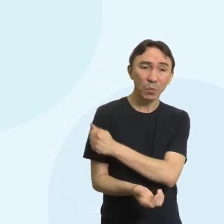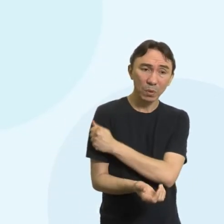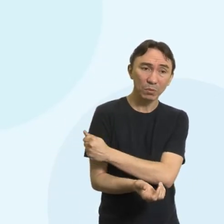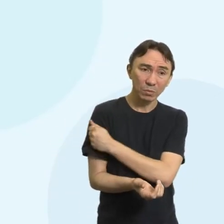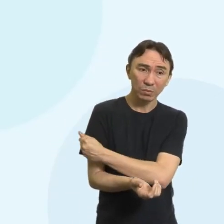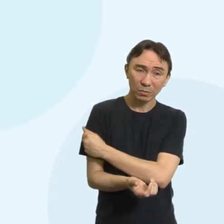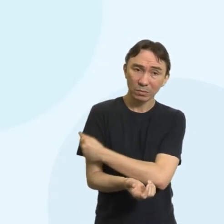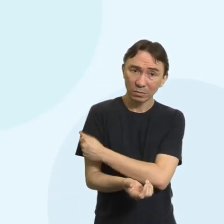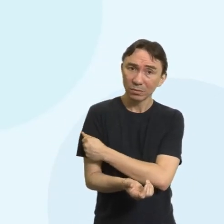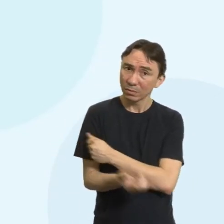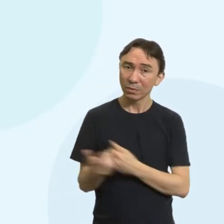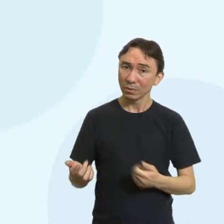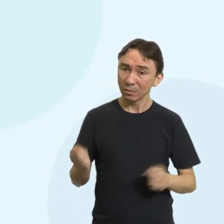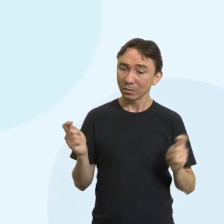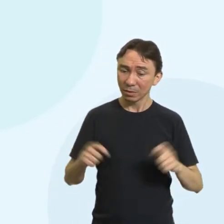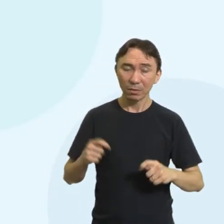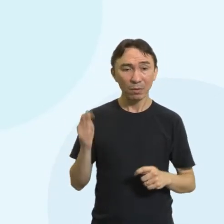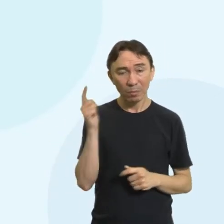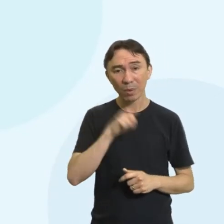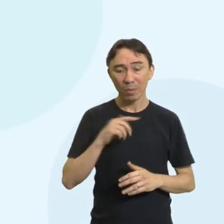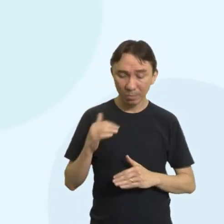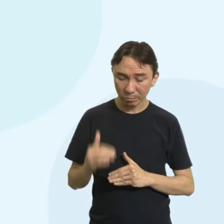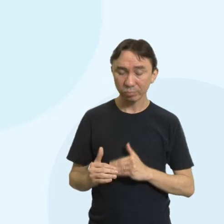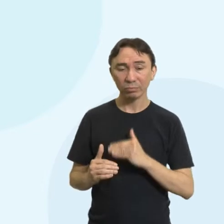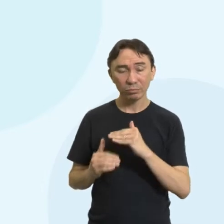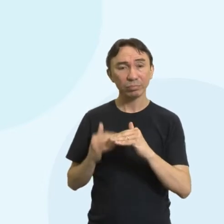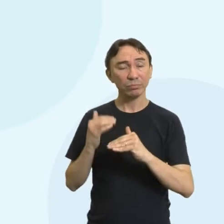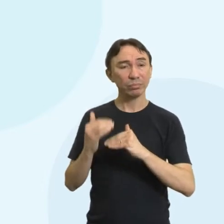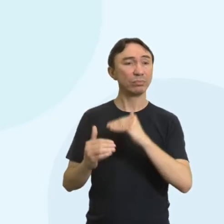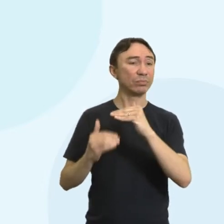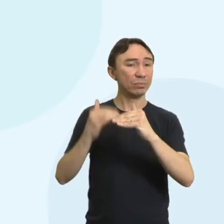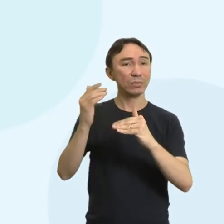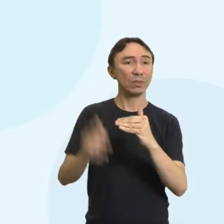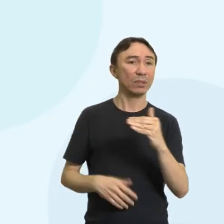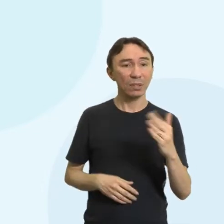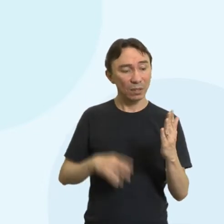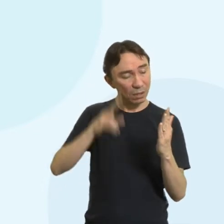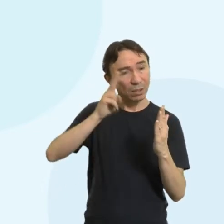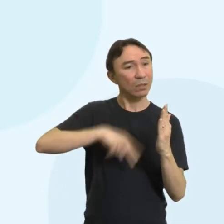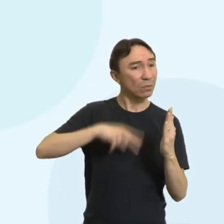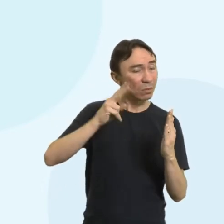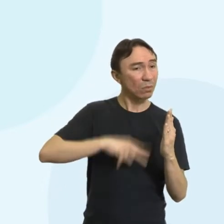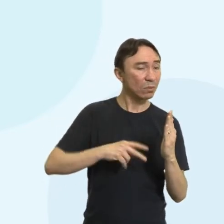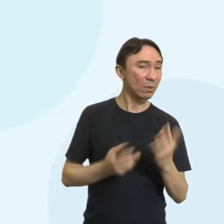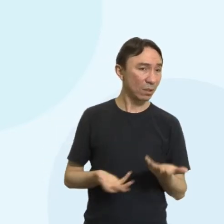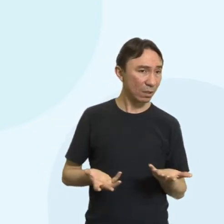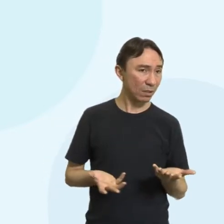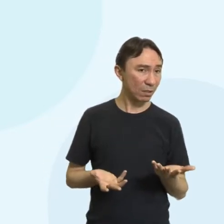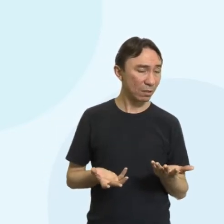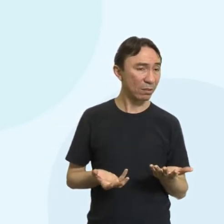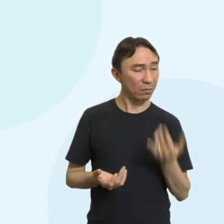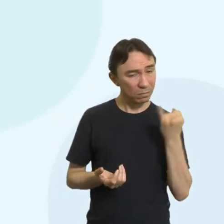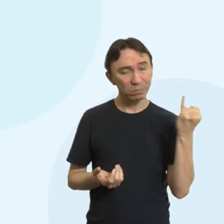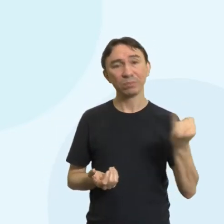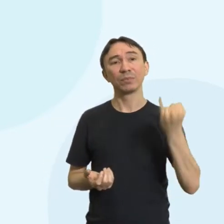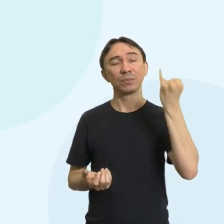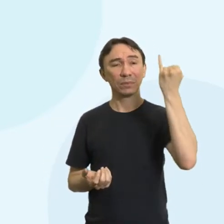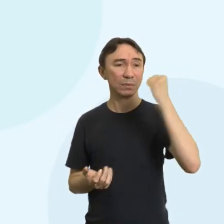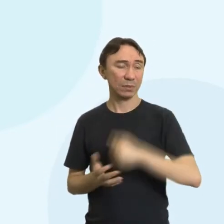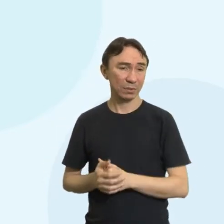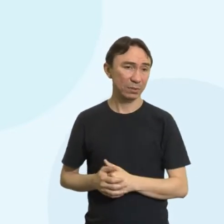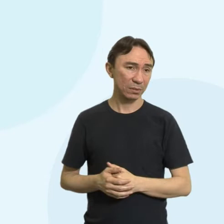né, vão avançar aí na proficiência leitora, tá, gente? Que é importante para todos os